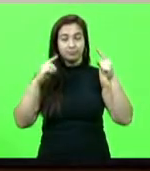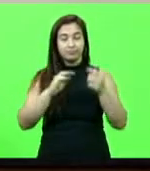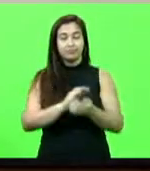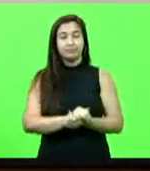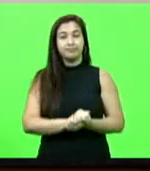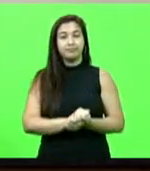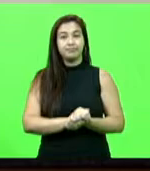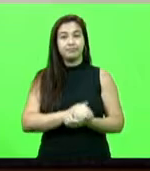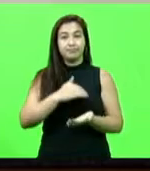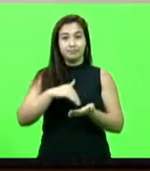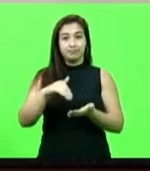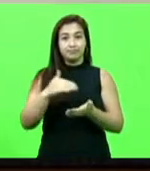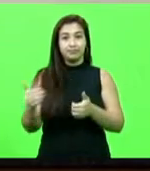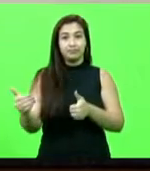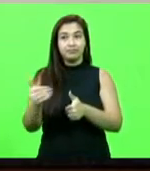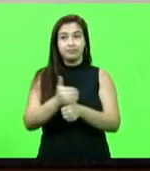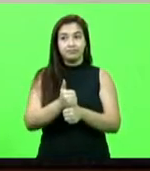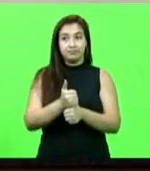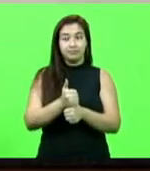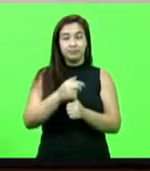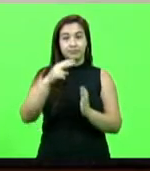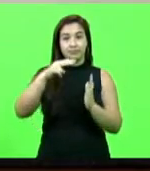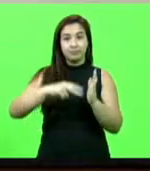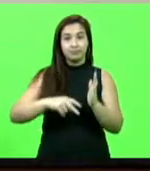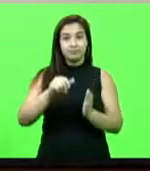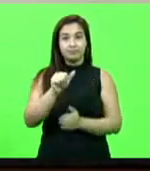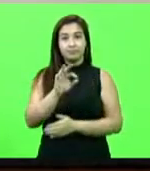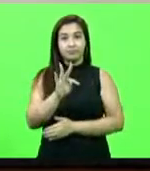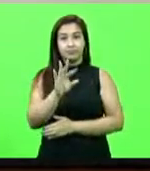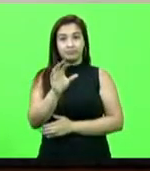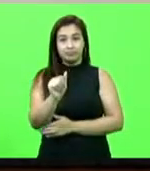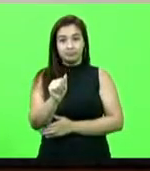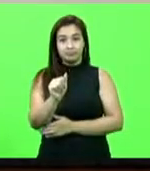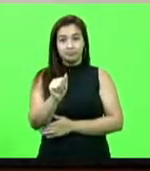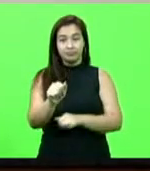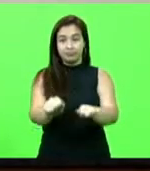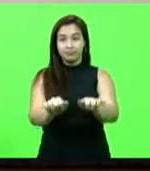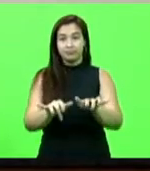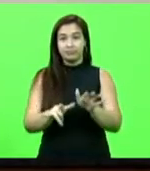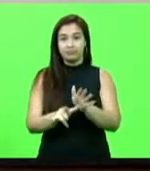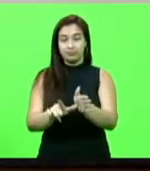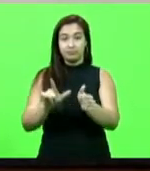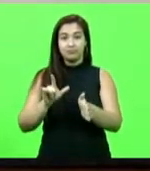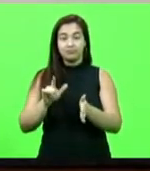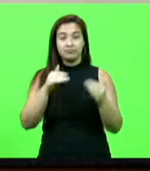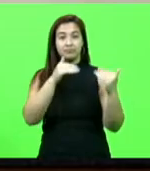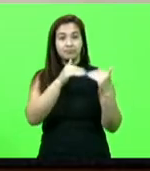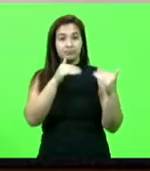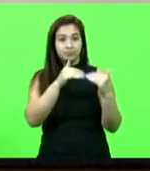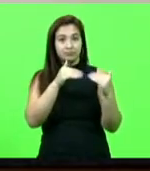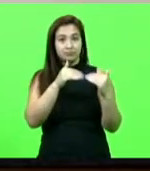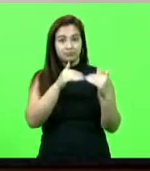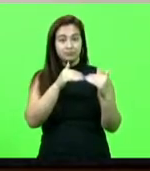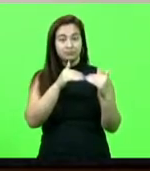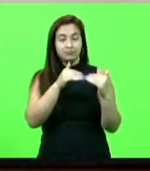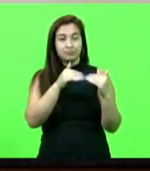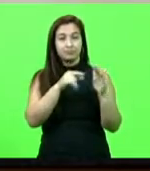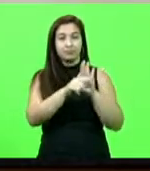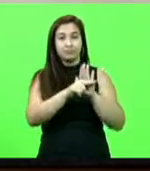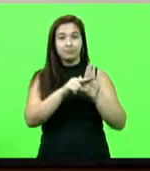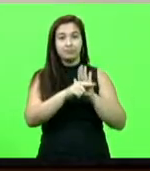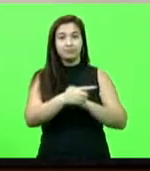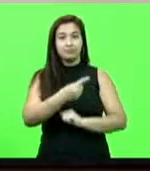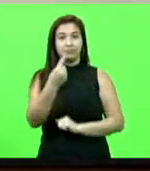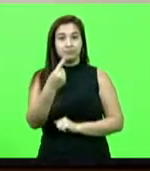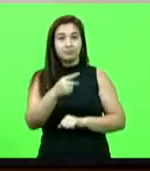secretário Adoc, proceder à leitura da ata da sessão anterior, que, em consonância com o